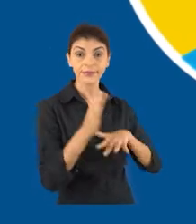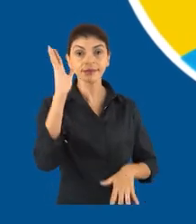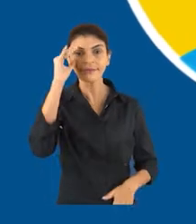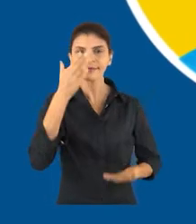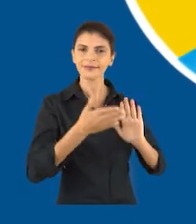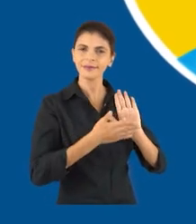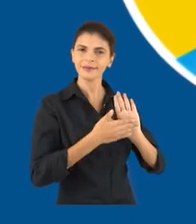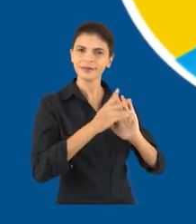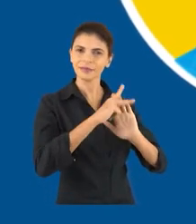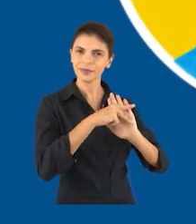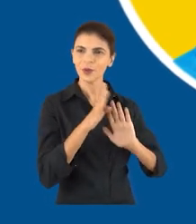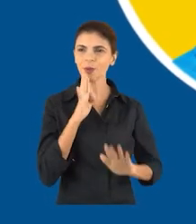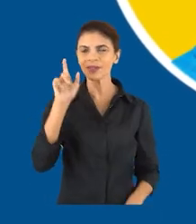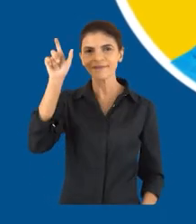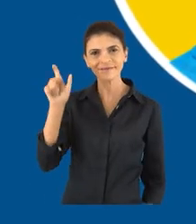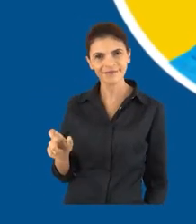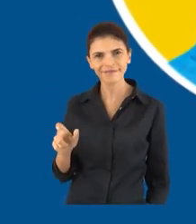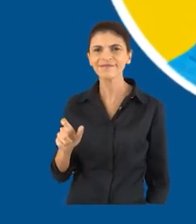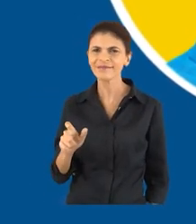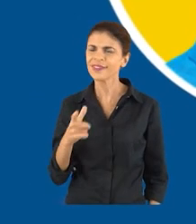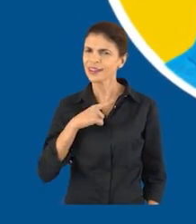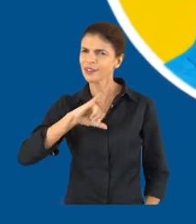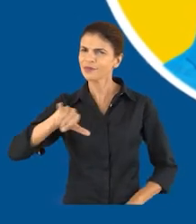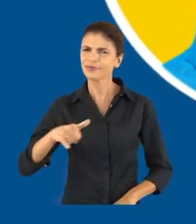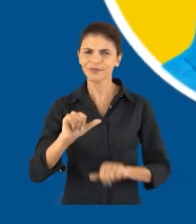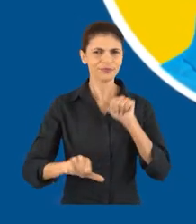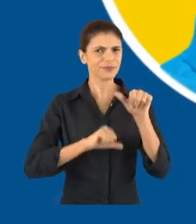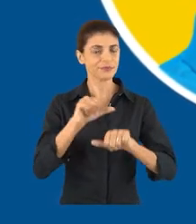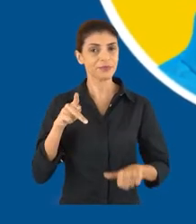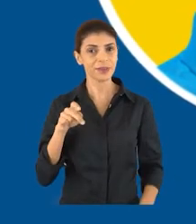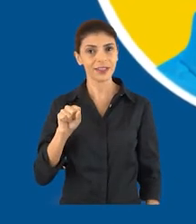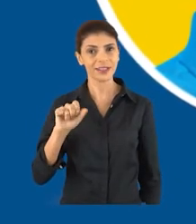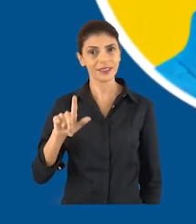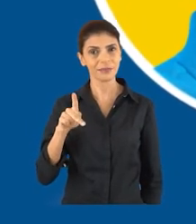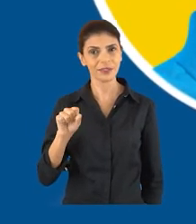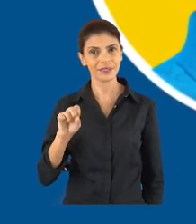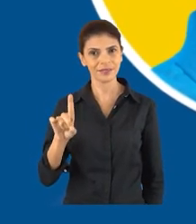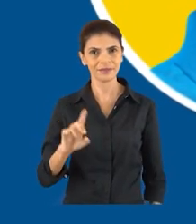redes sociais e conheça Luiz Lima. O Rio tem opção. PSL e PSD.